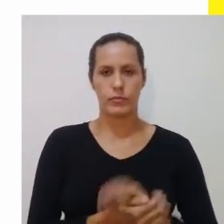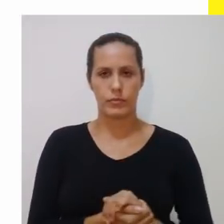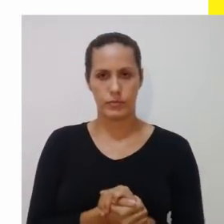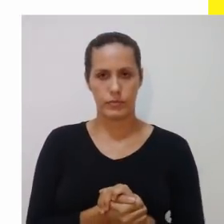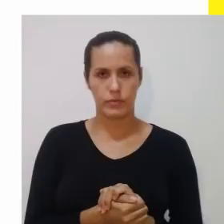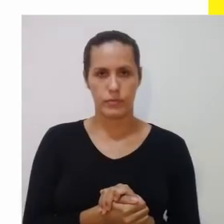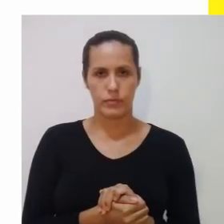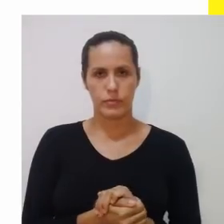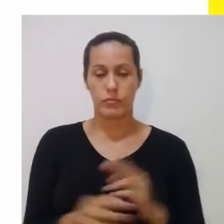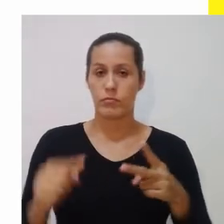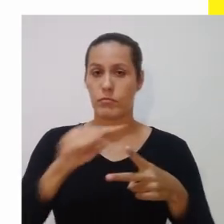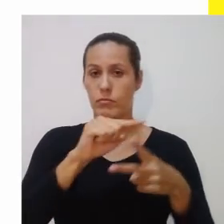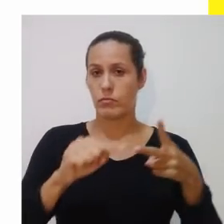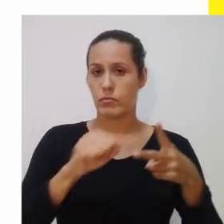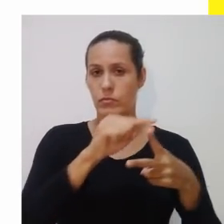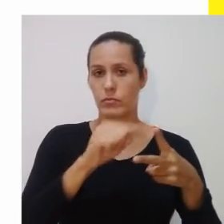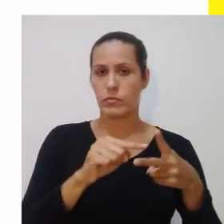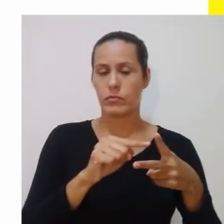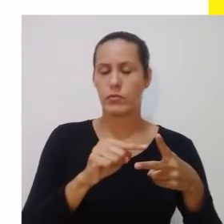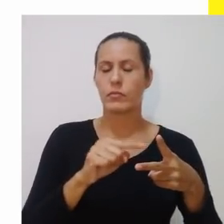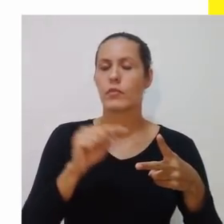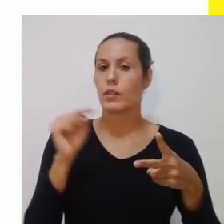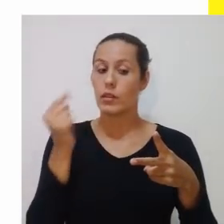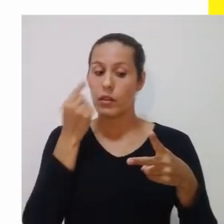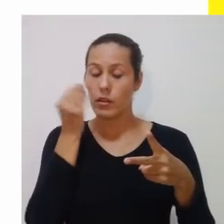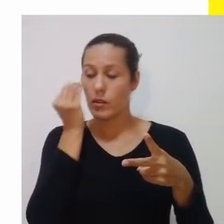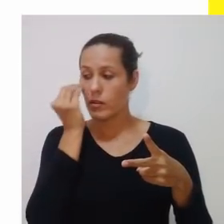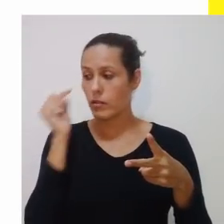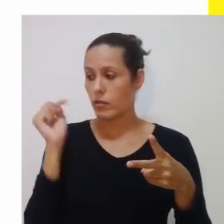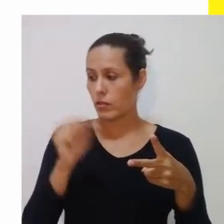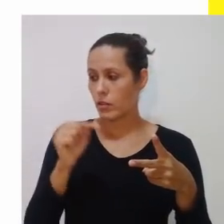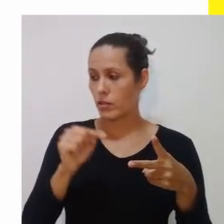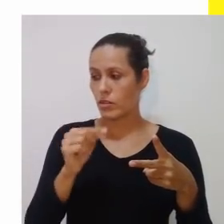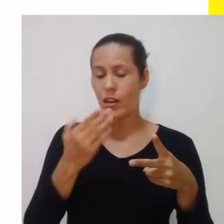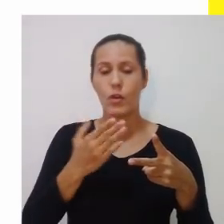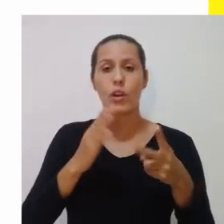e palavras mais utilizadas. Ainda na tela,